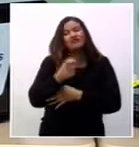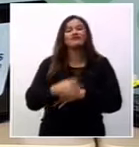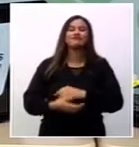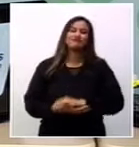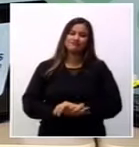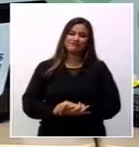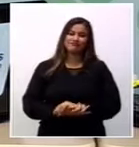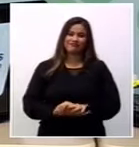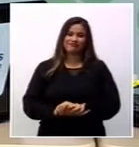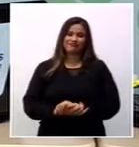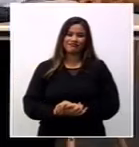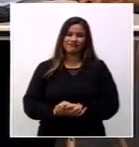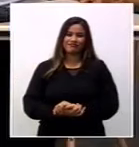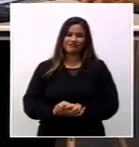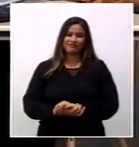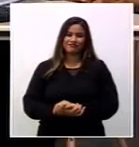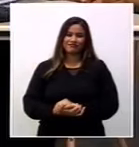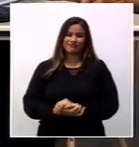vídeo.